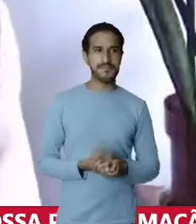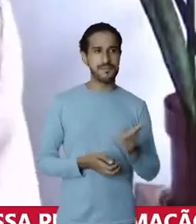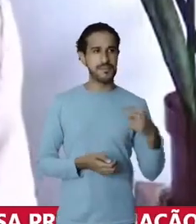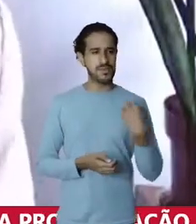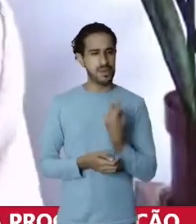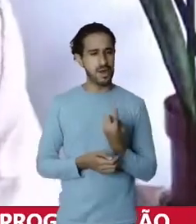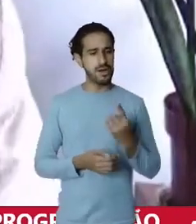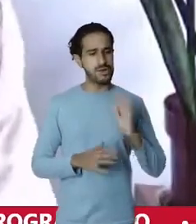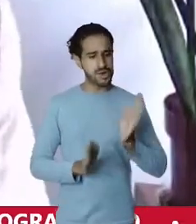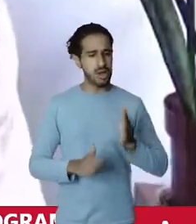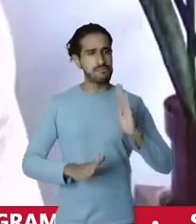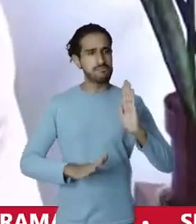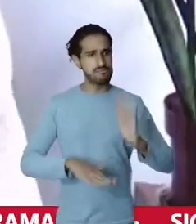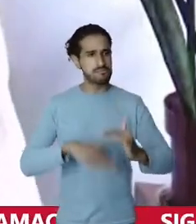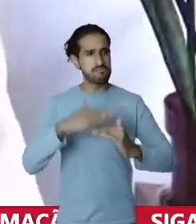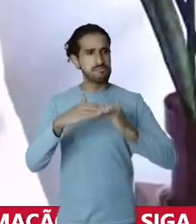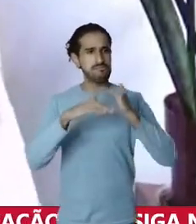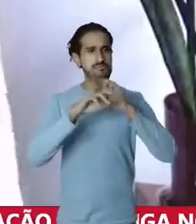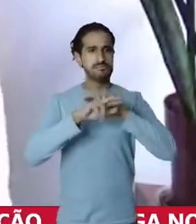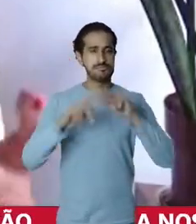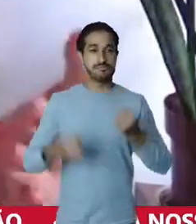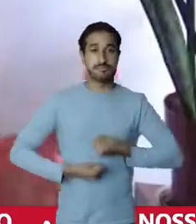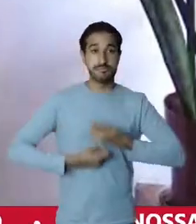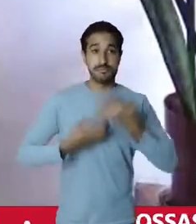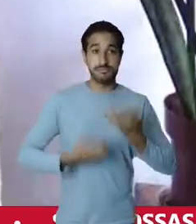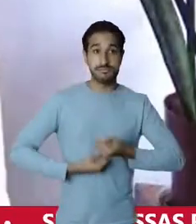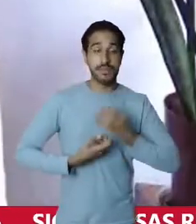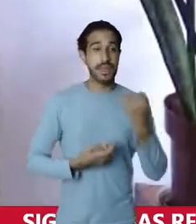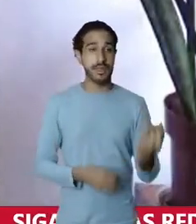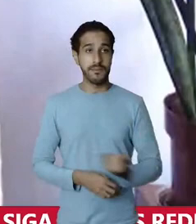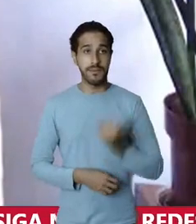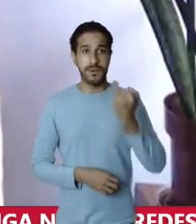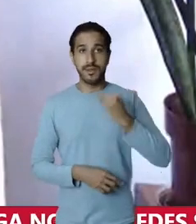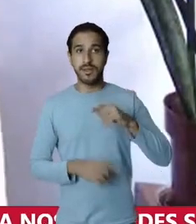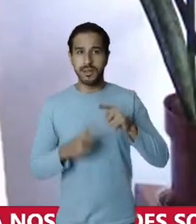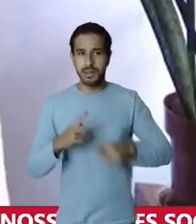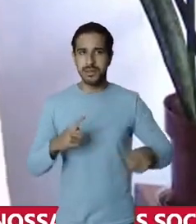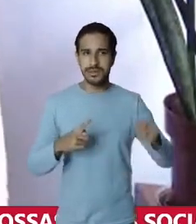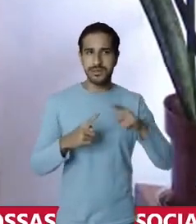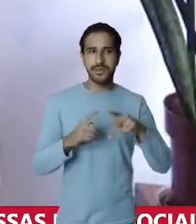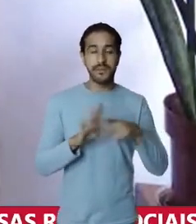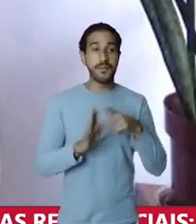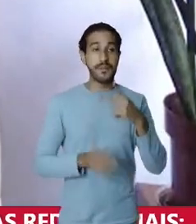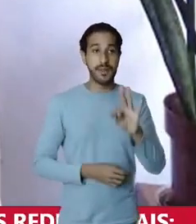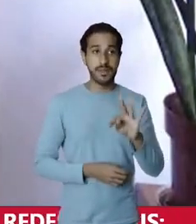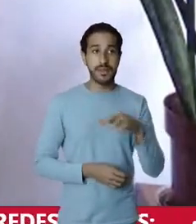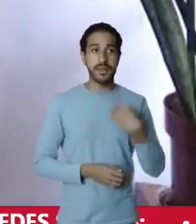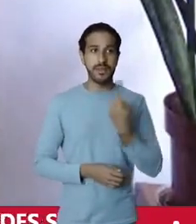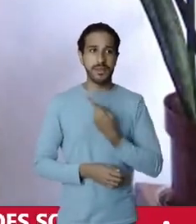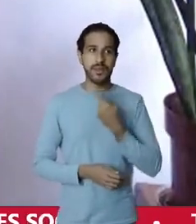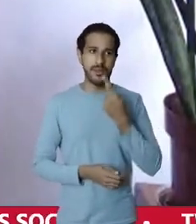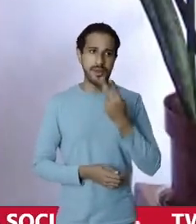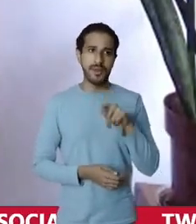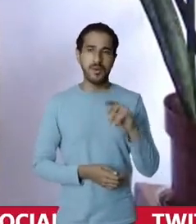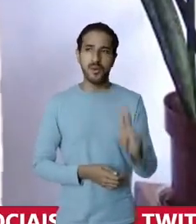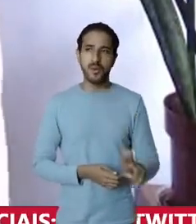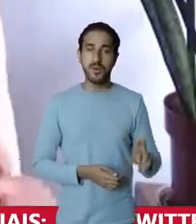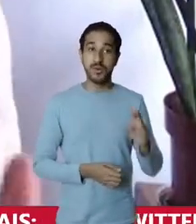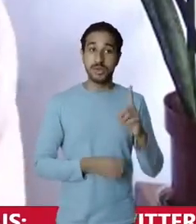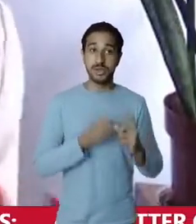a gente vem avançado com expressões importantes nos ciclos petistas, e aí a gente reforça os